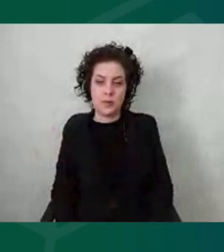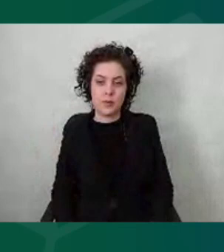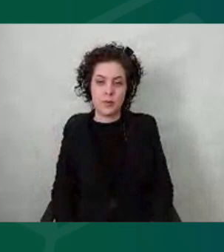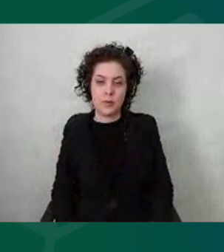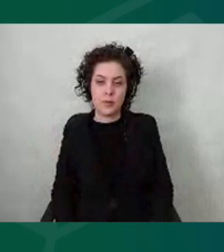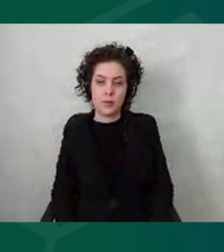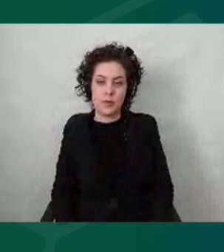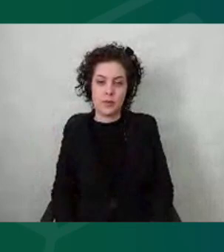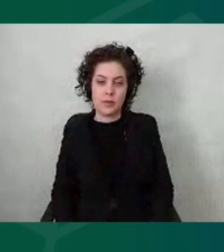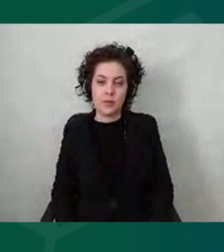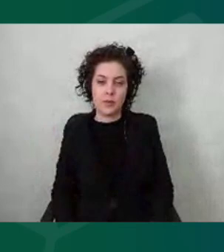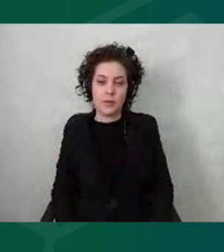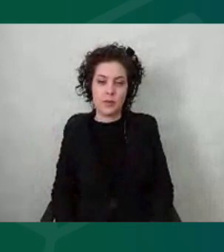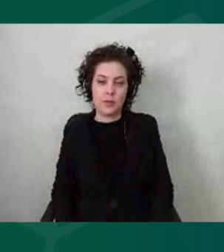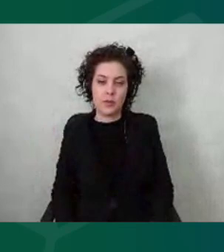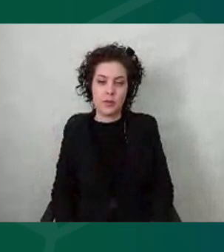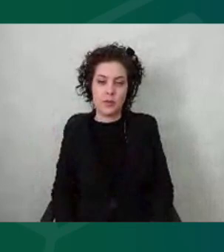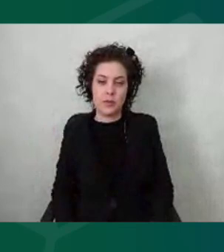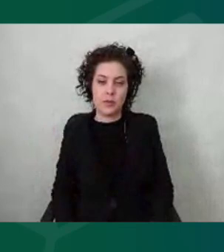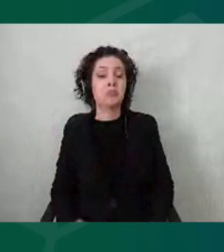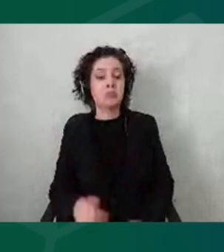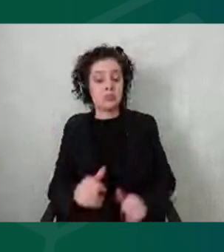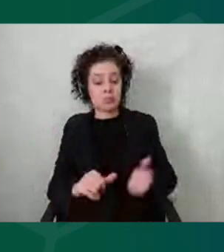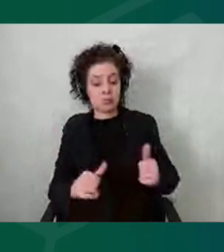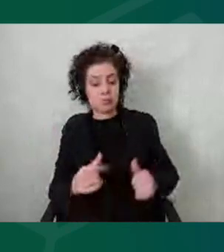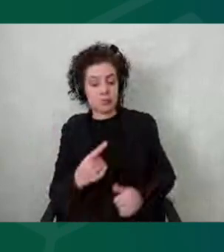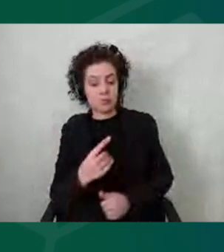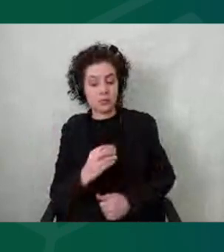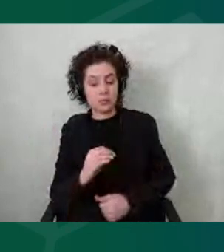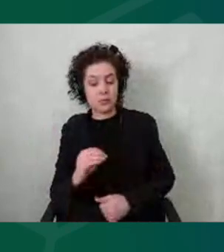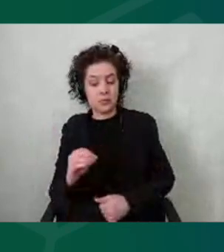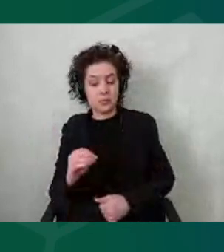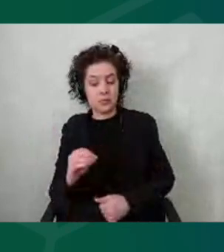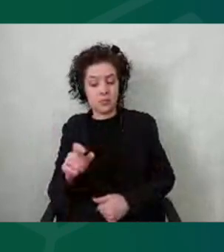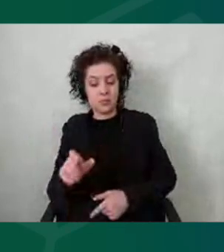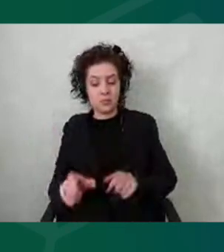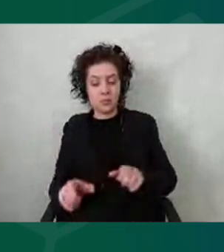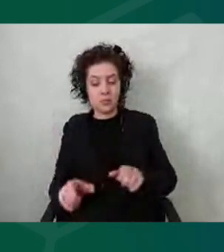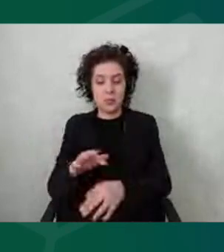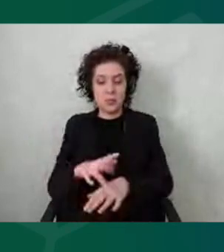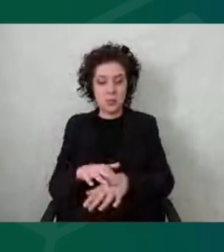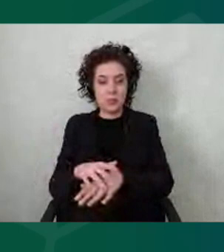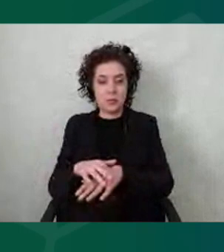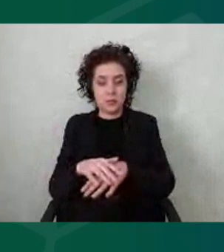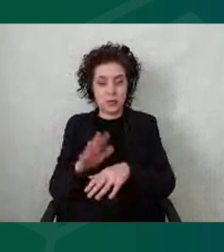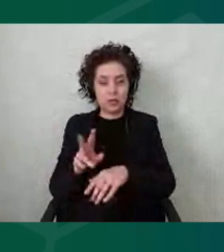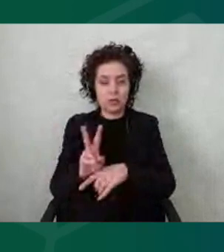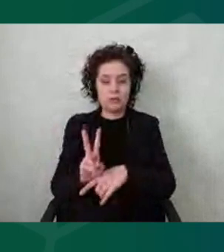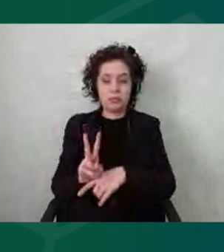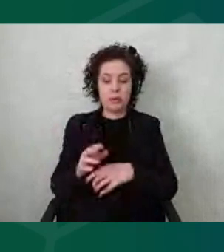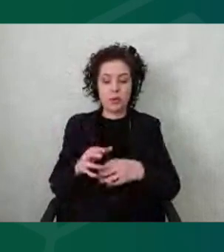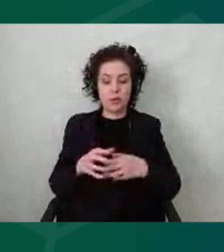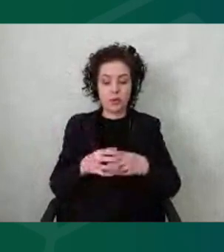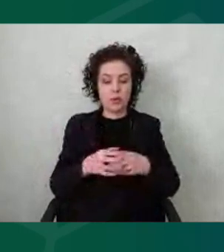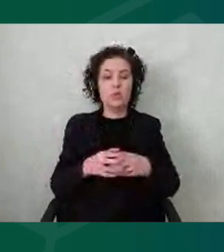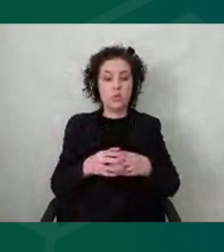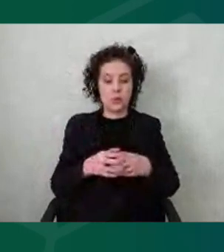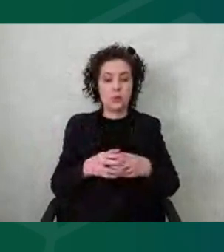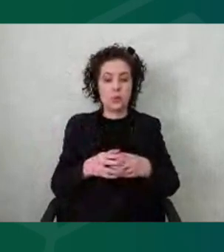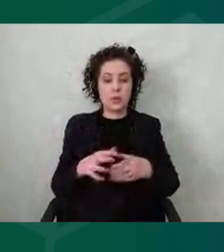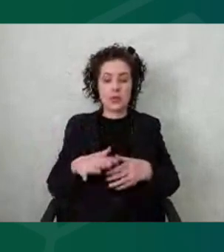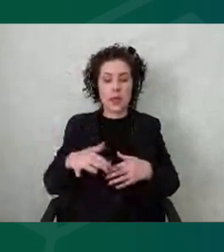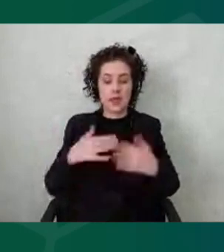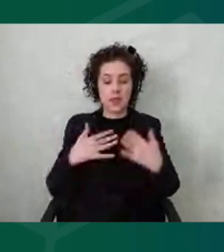Nós vamos avaliar cerca de 100 pacientes que estão já sendo seguidos pela equipe clínica da pneumologia, equipe